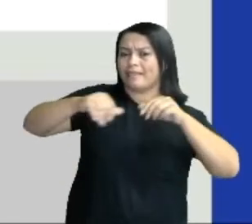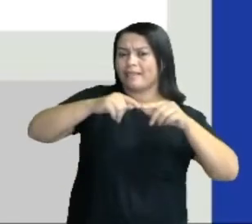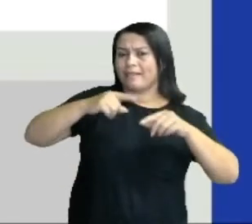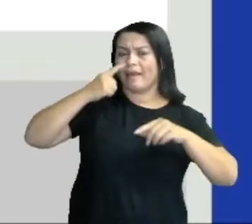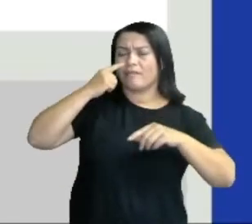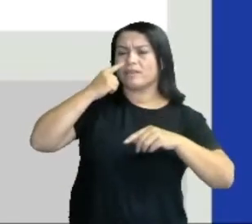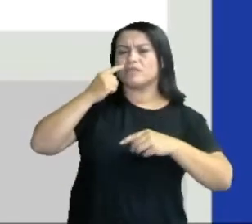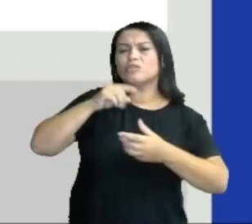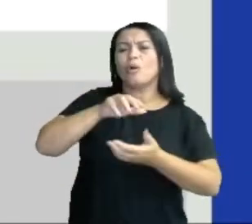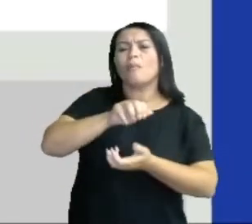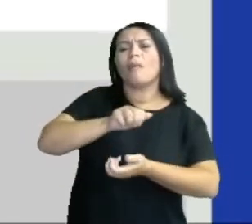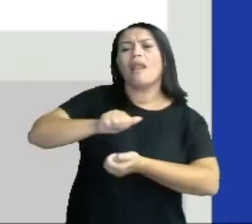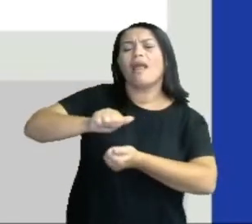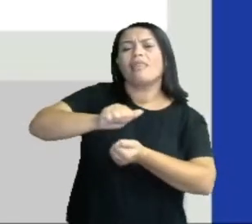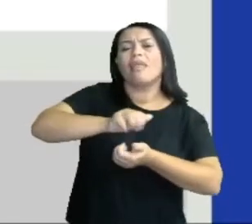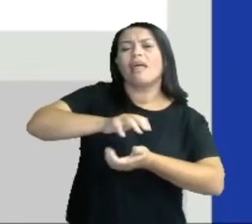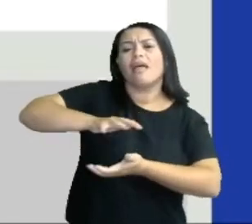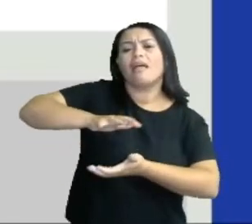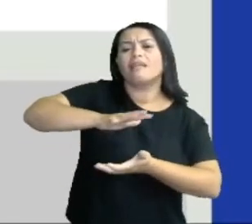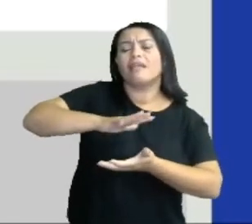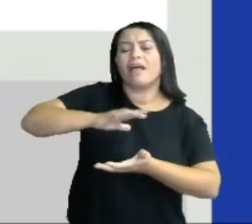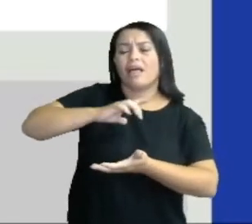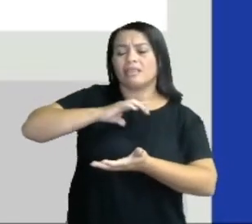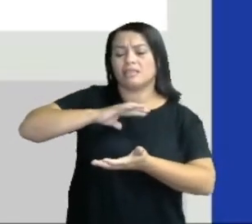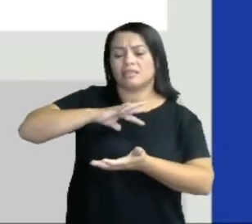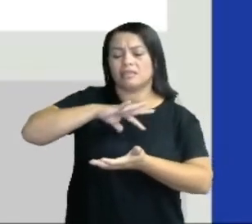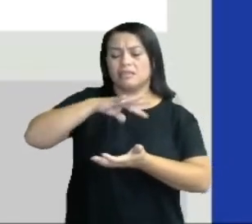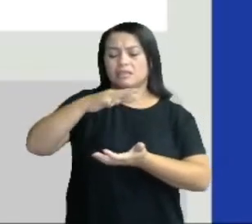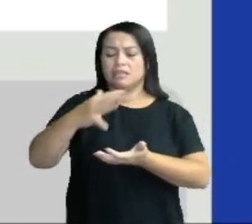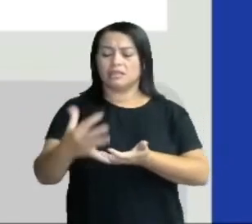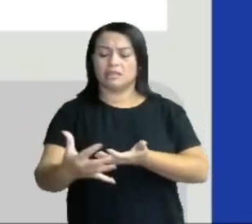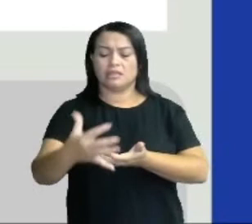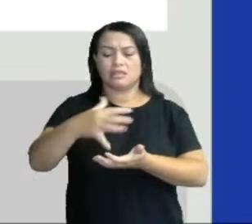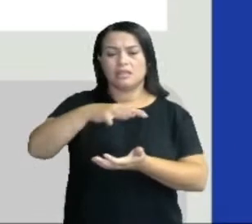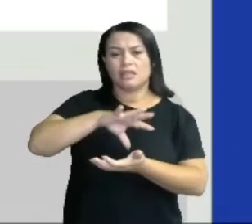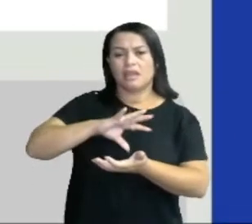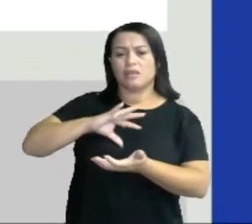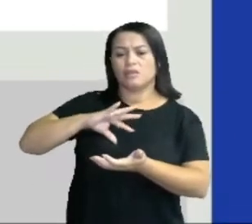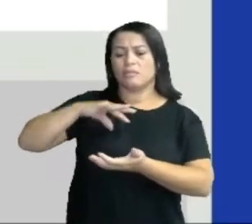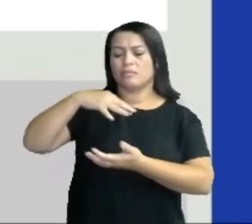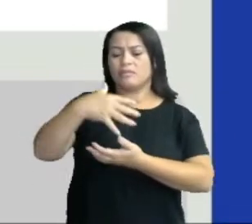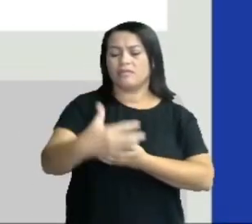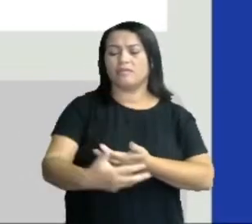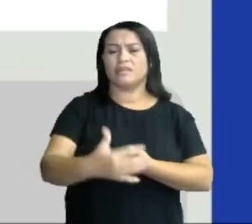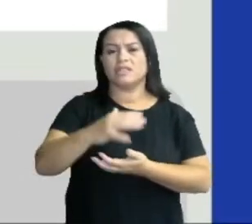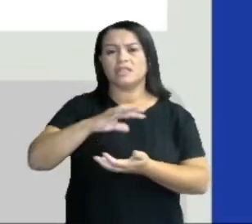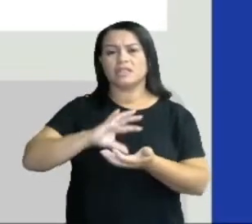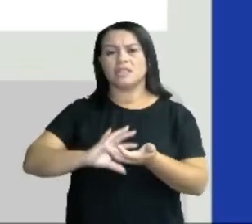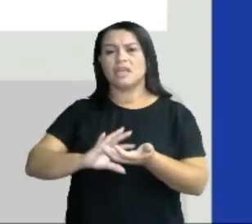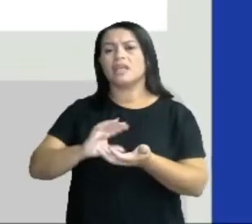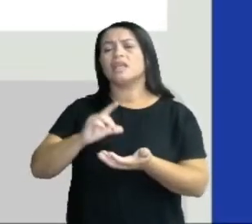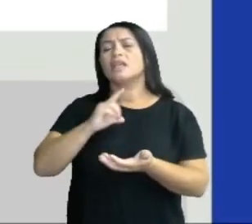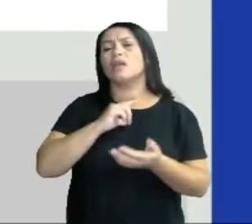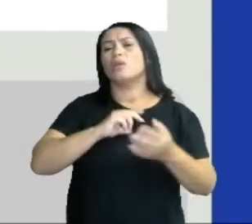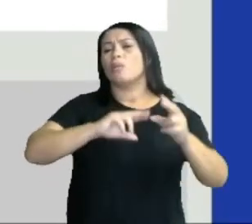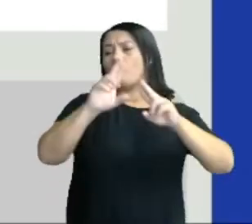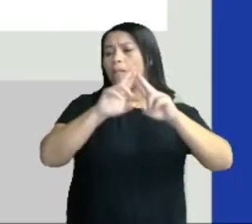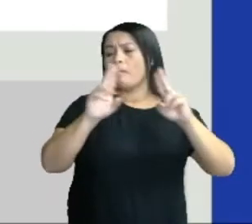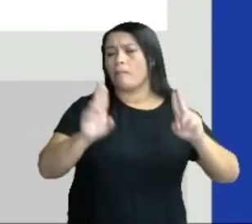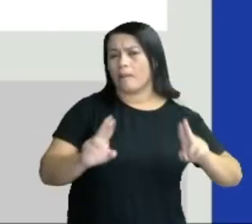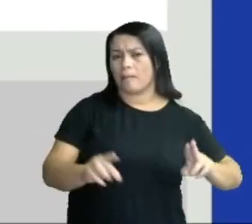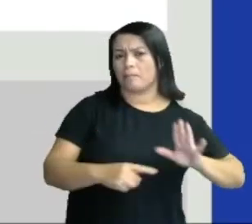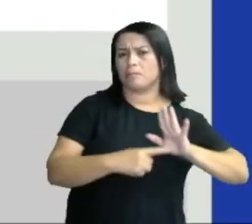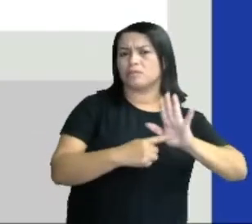esférica perfeita, mas tem uma superfície arredondada, é um geóide, né? Então, entre um mapa que eu